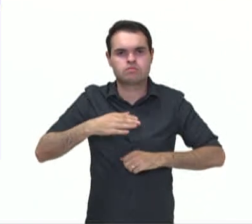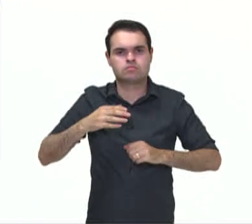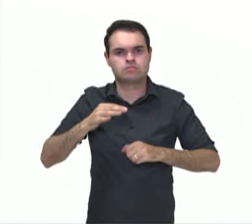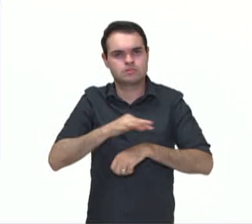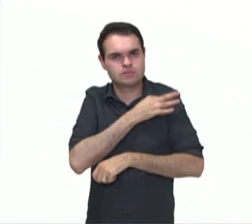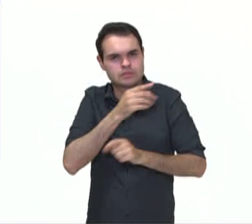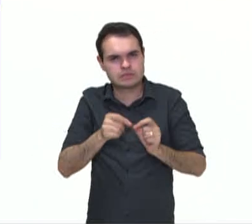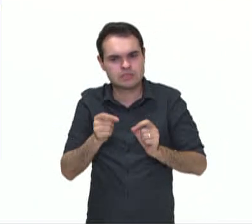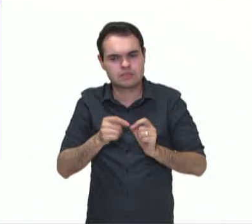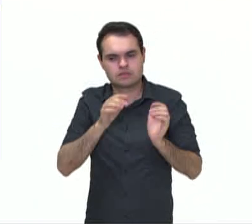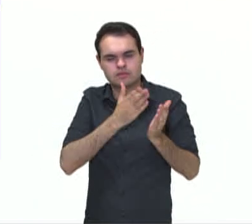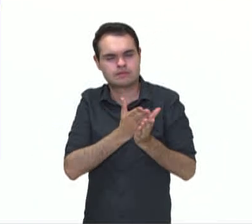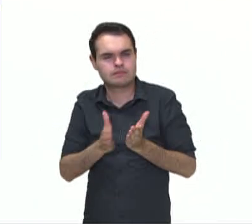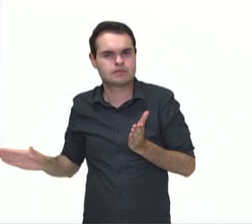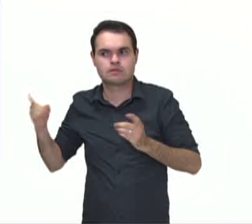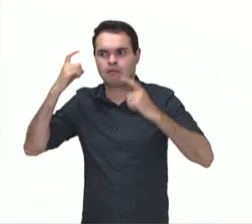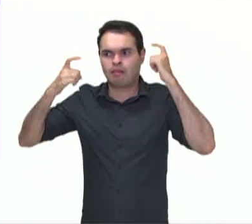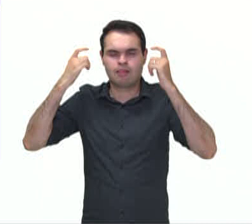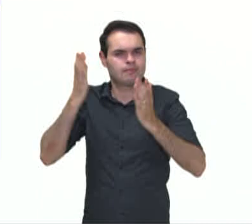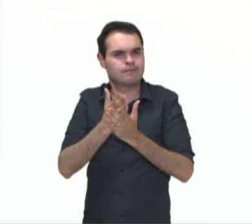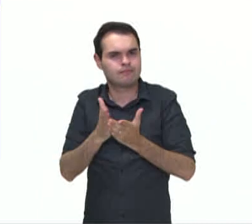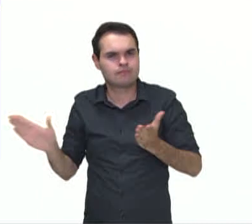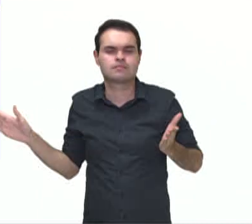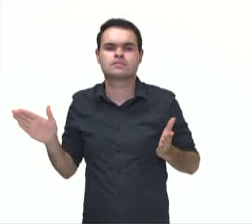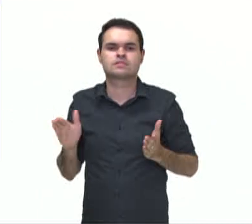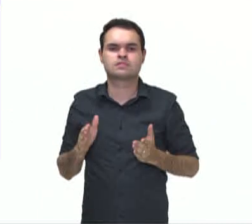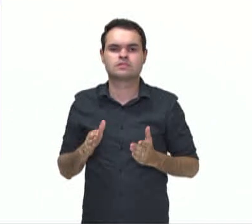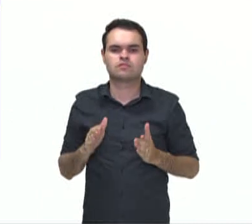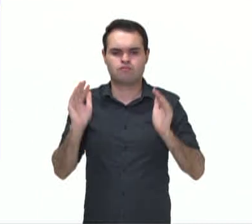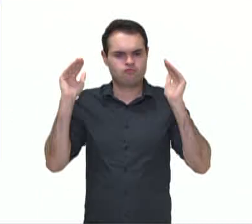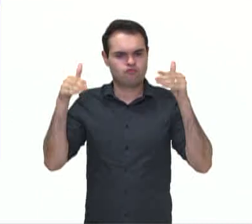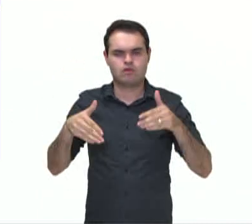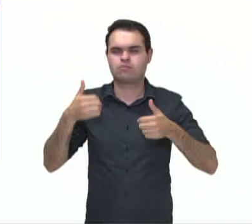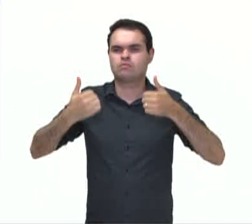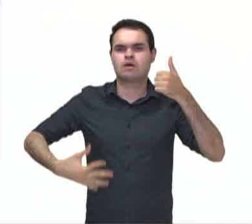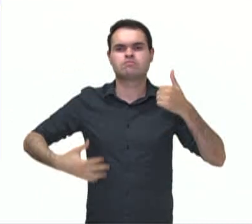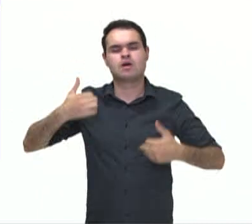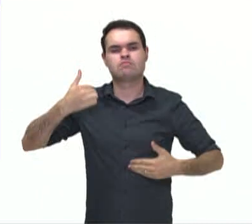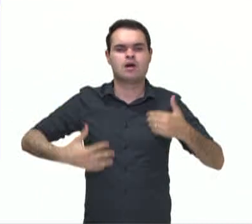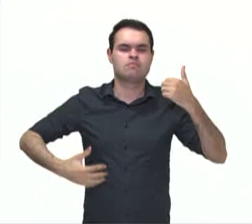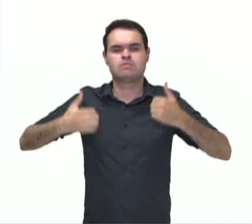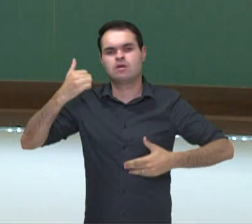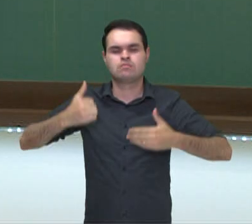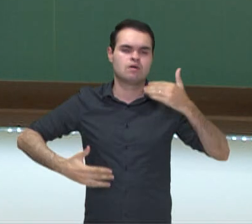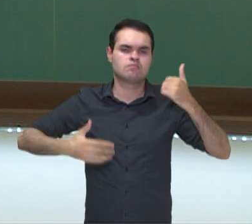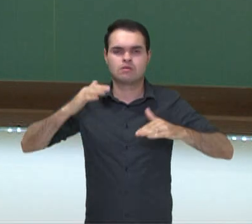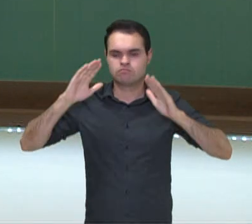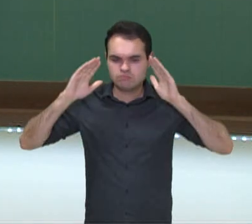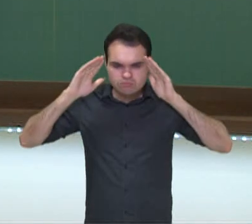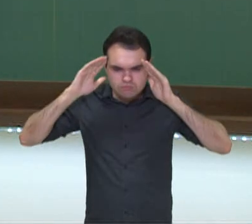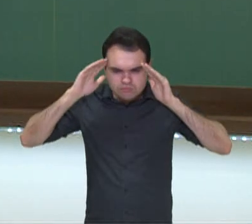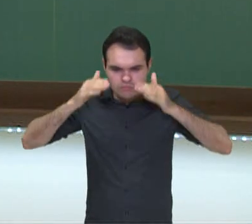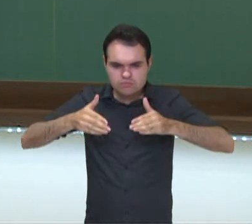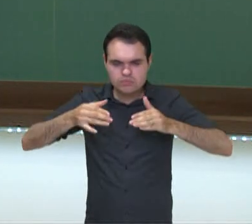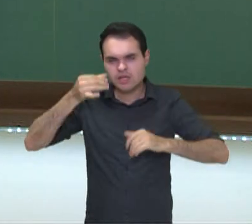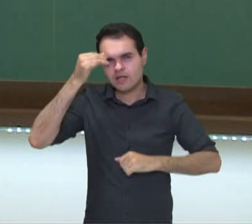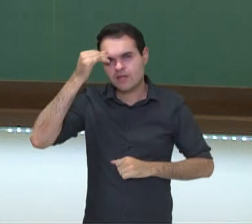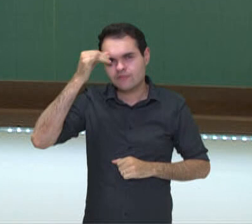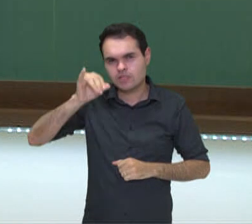te ajudam a ter um foco na sua fala. Quando você está concentrado,